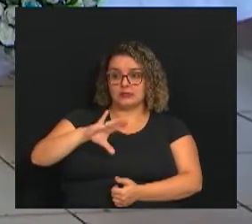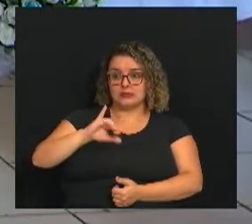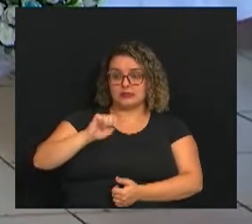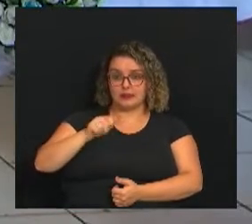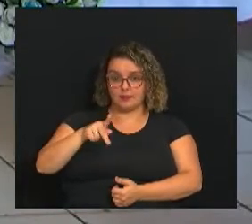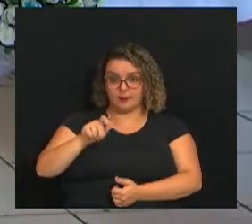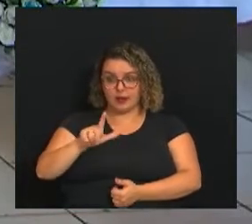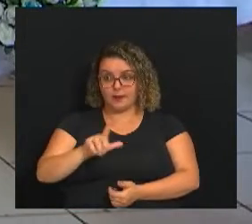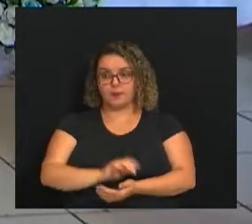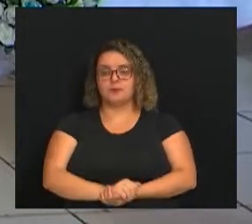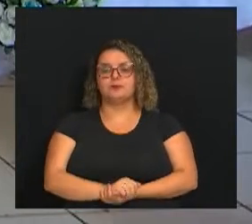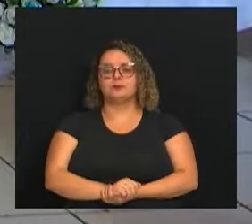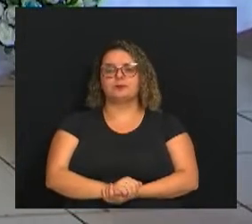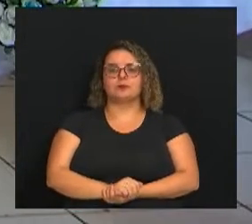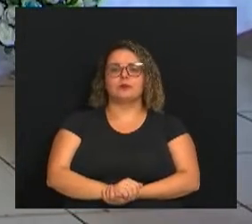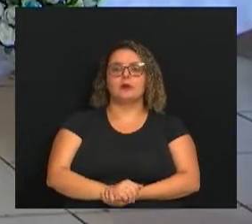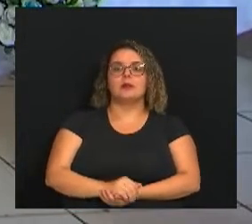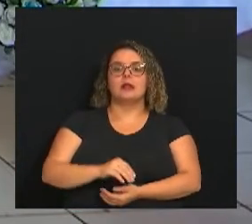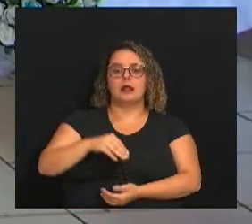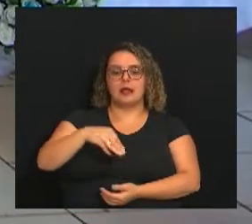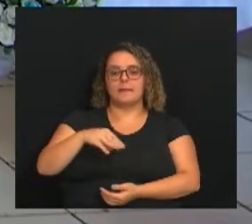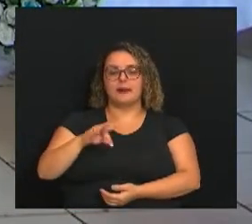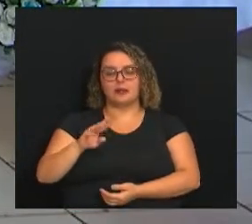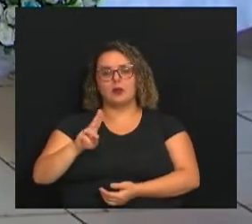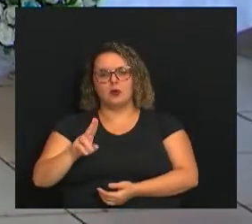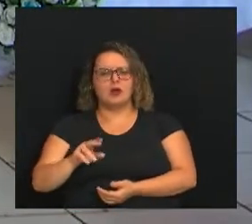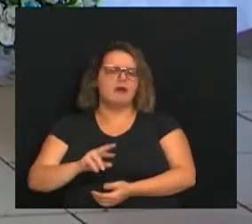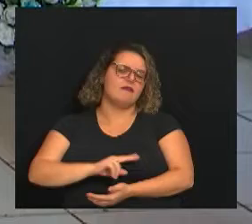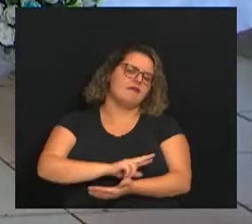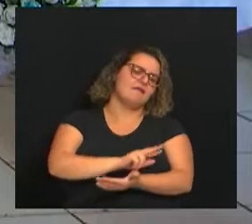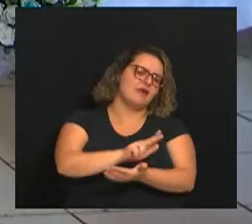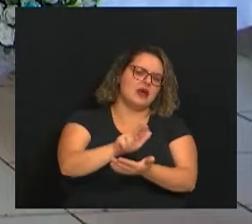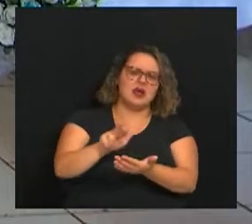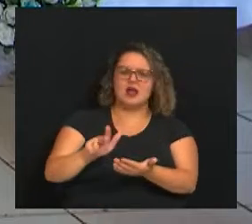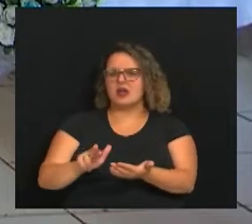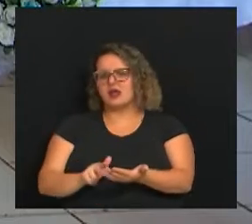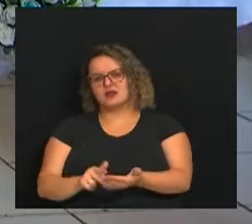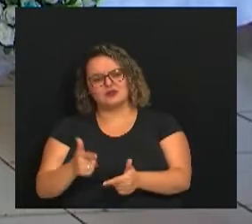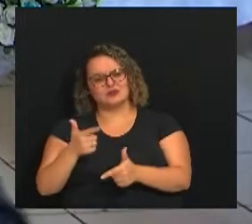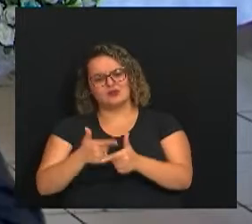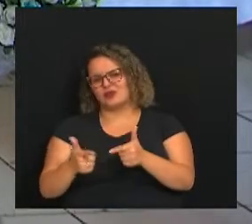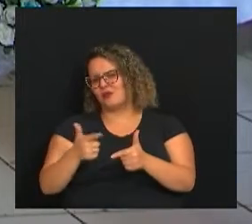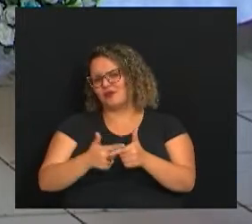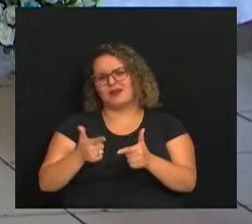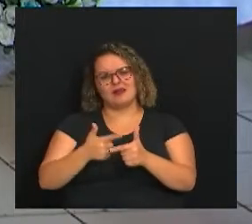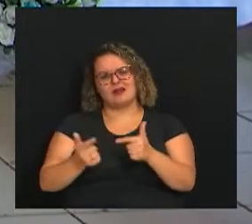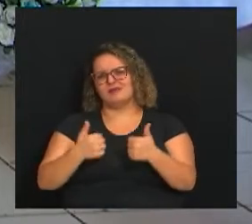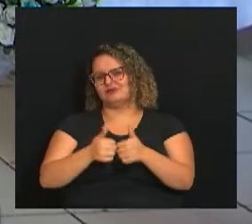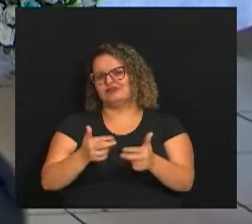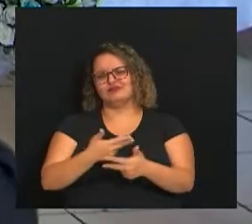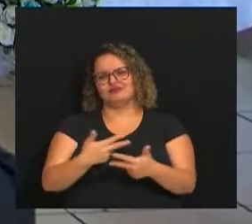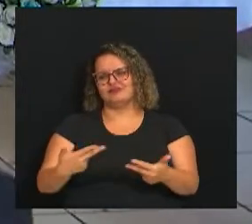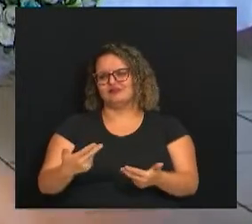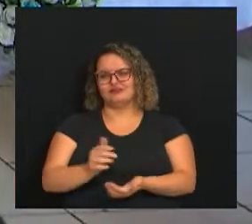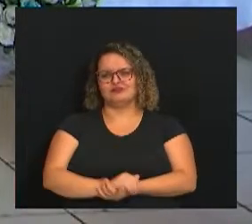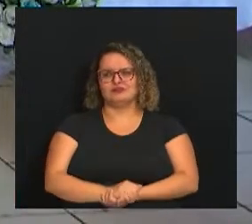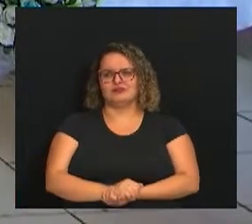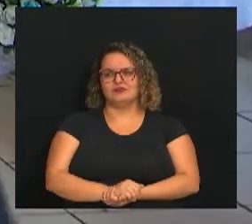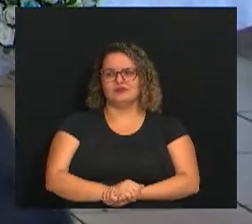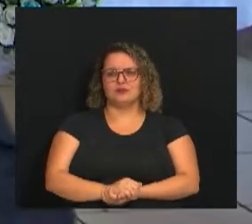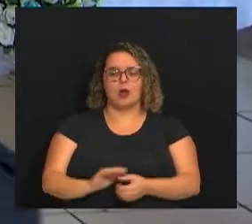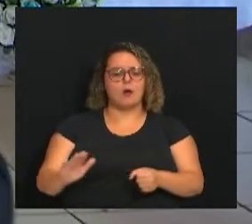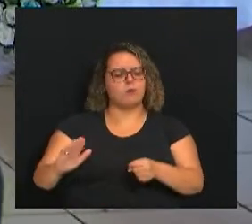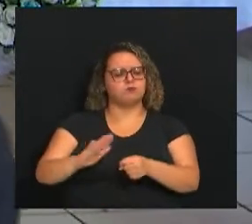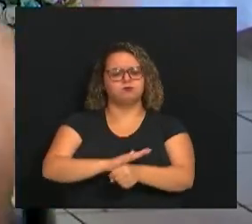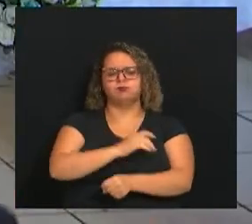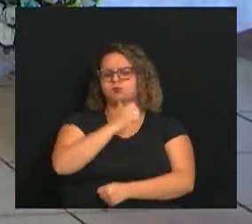assim, pela MTU. E nós temos vários problemas no transporte, seja na